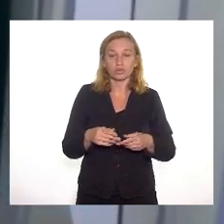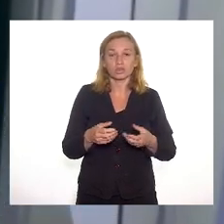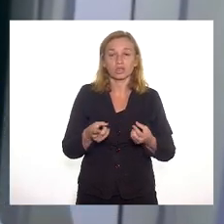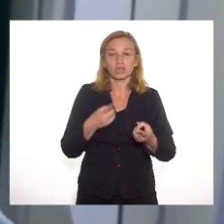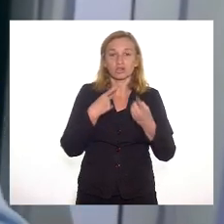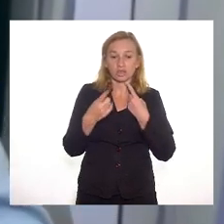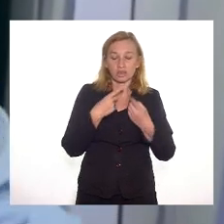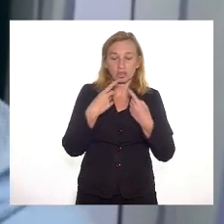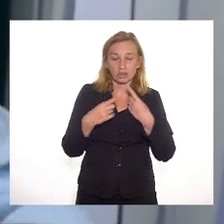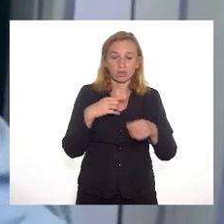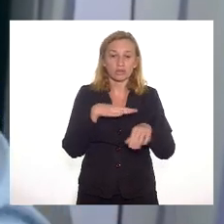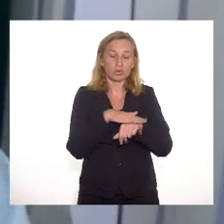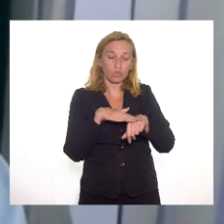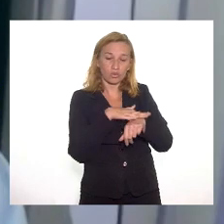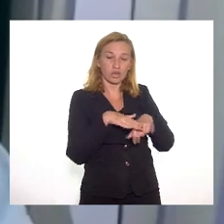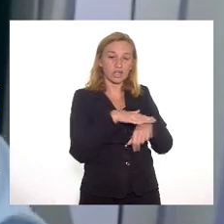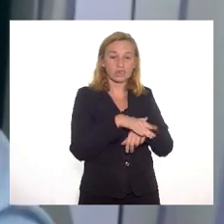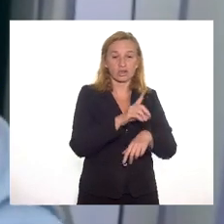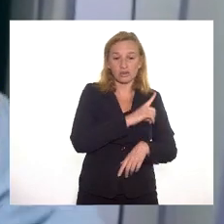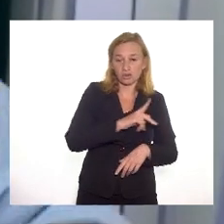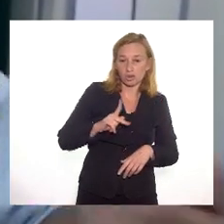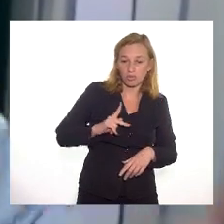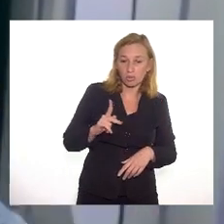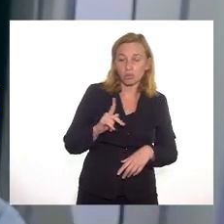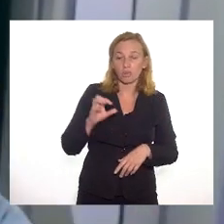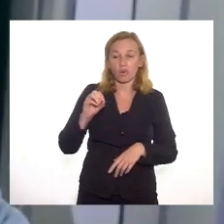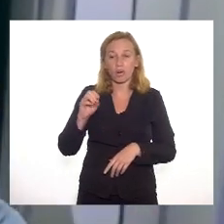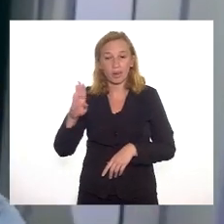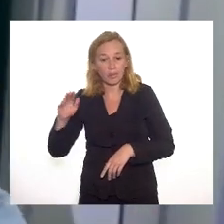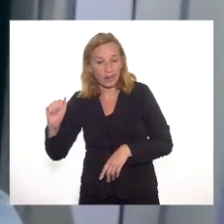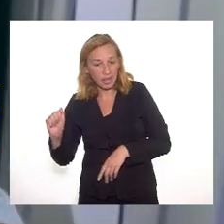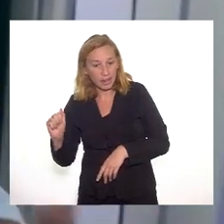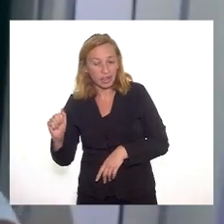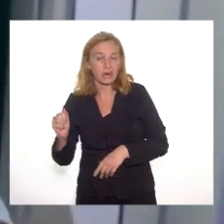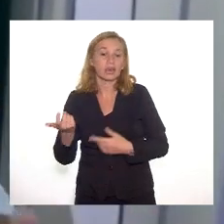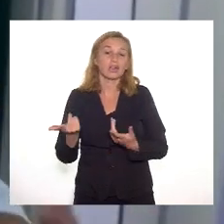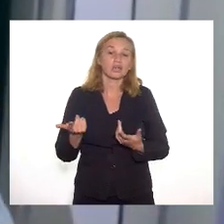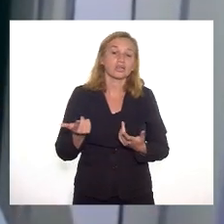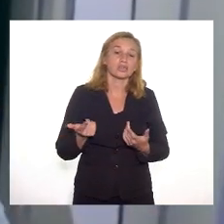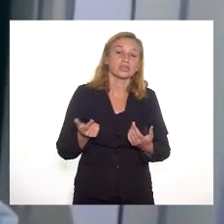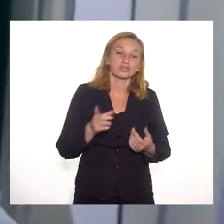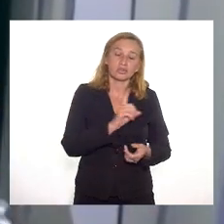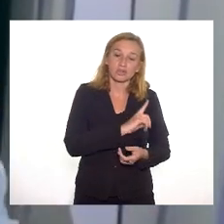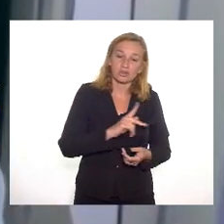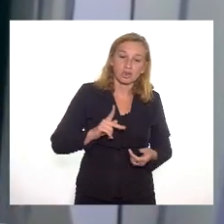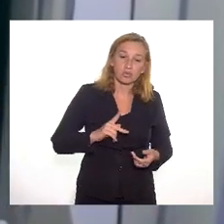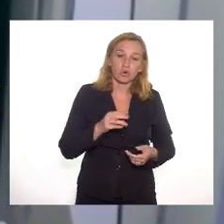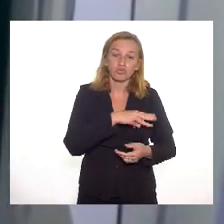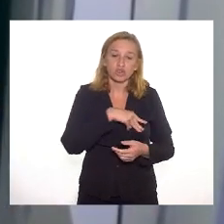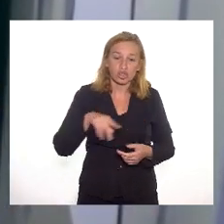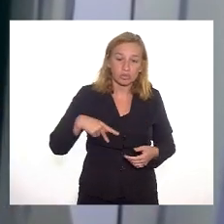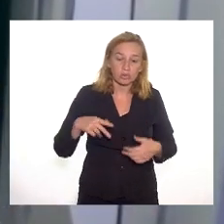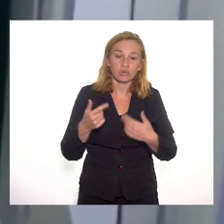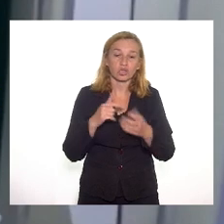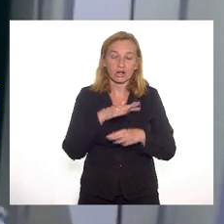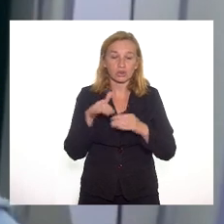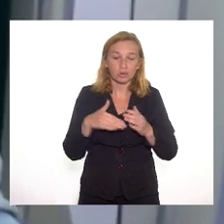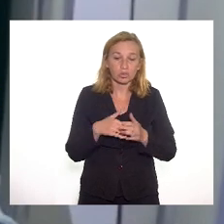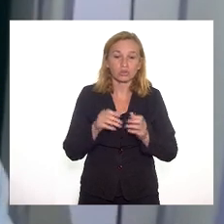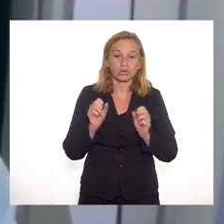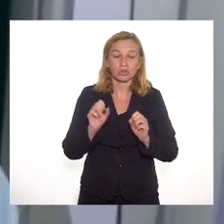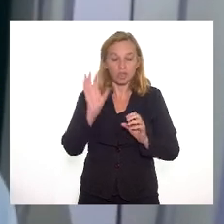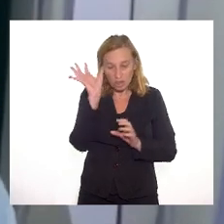com a Defensoria, com a OAB, né, com o Poder Executivo, para ver se a gente consegue encontrar soluções que possam, pelo menos,